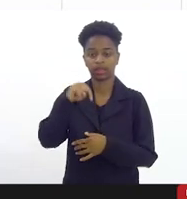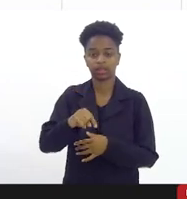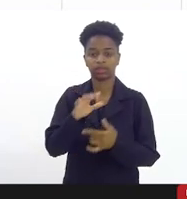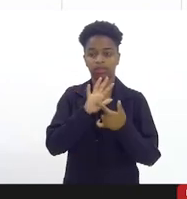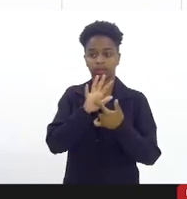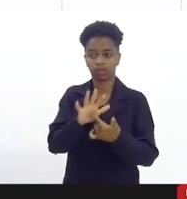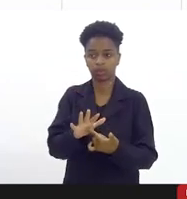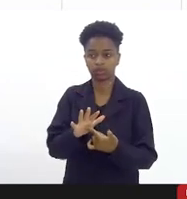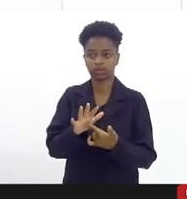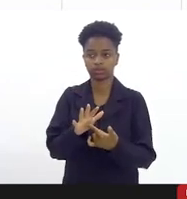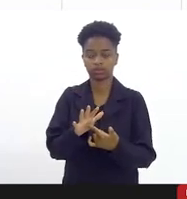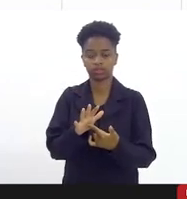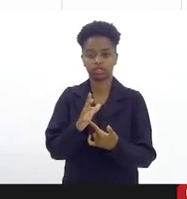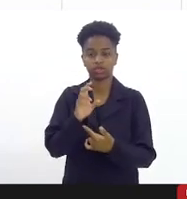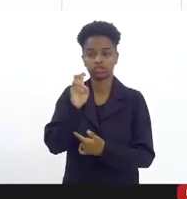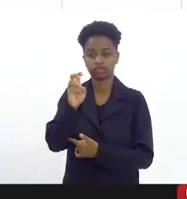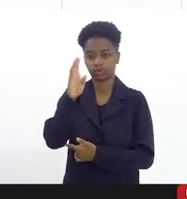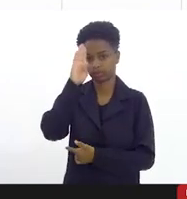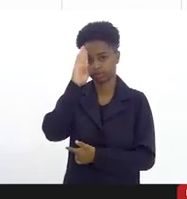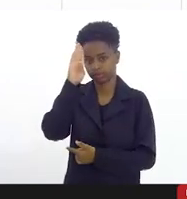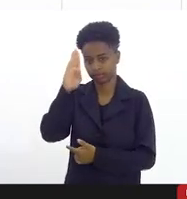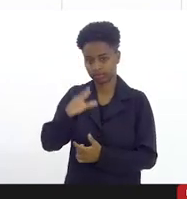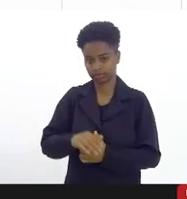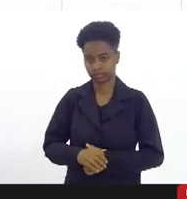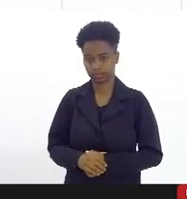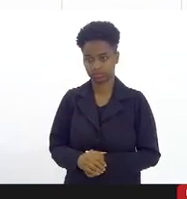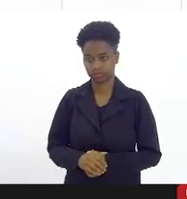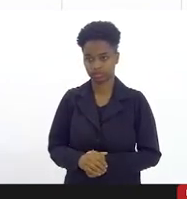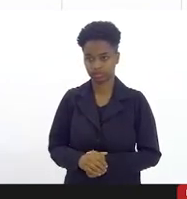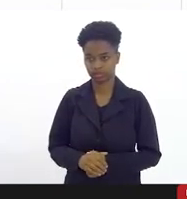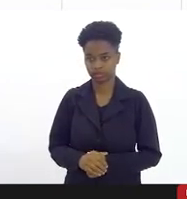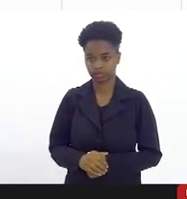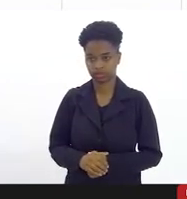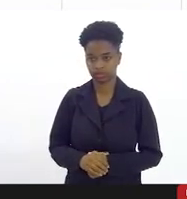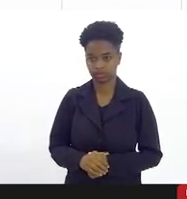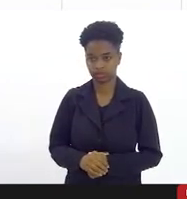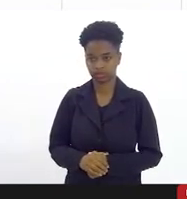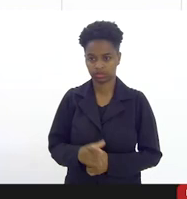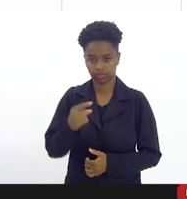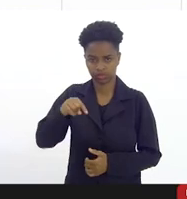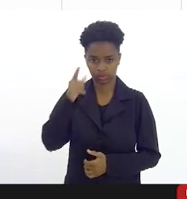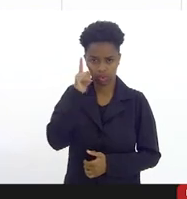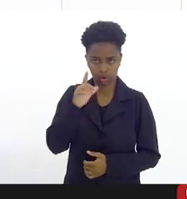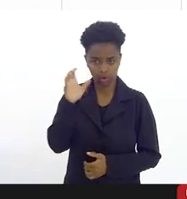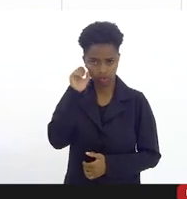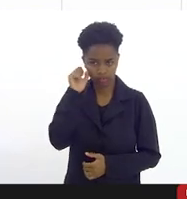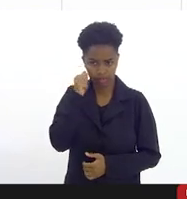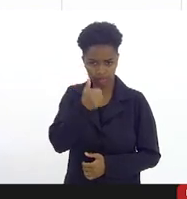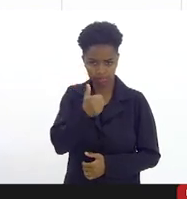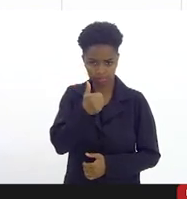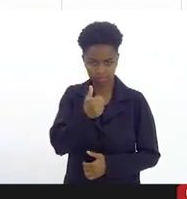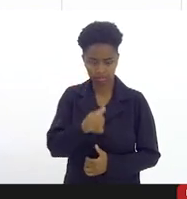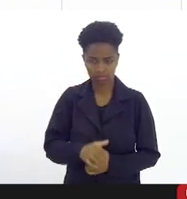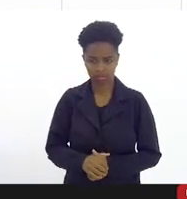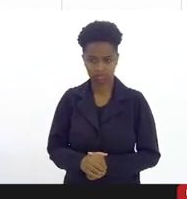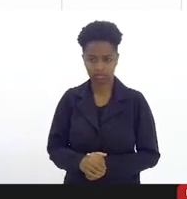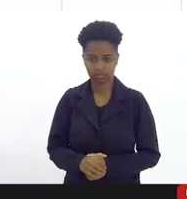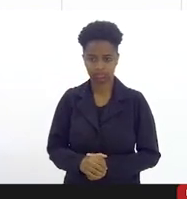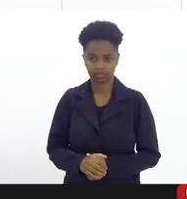é só assim com maiores eu aqui tá tudo certo